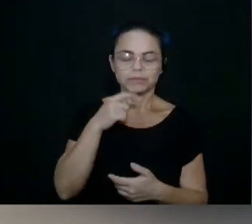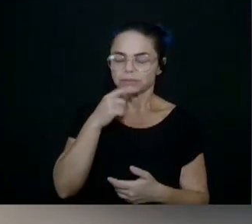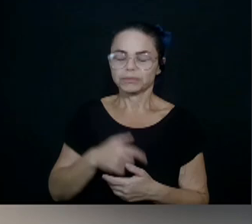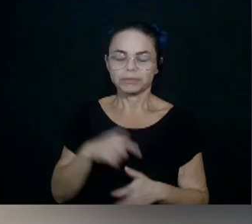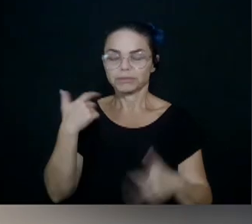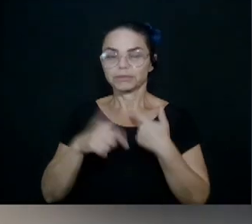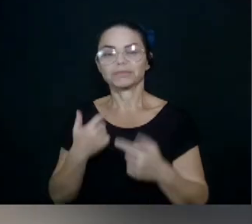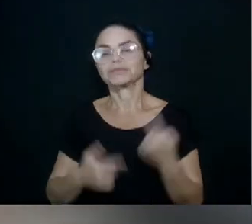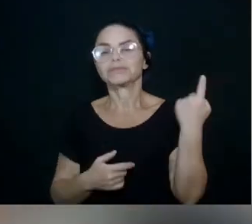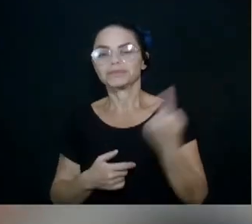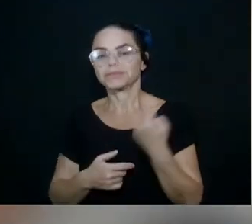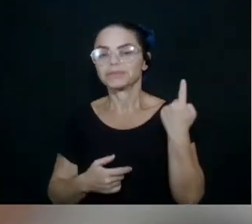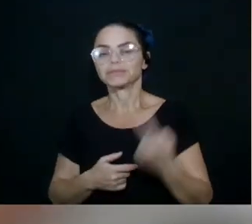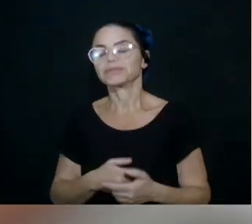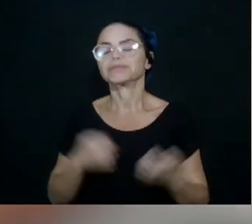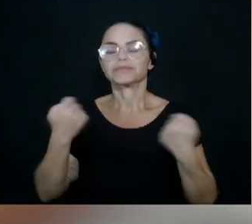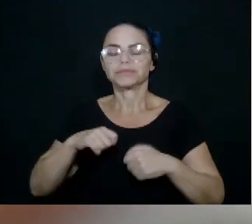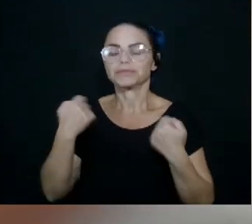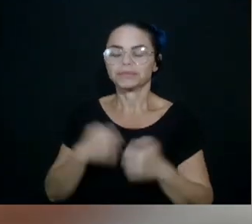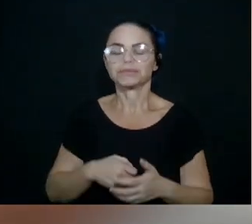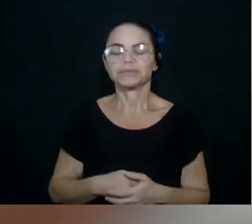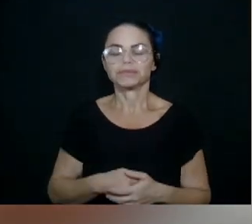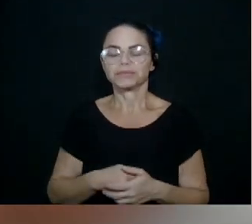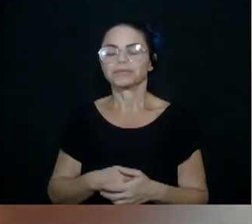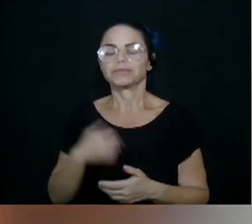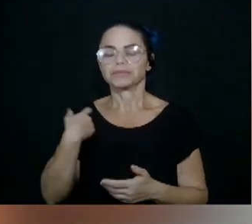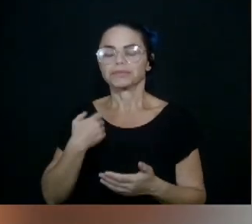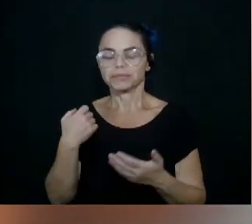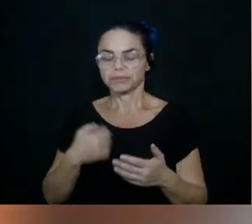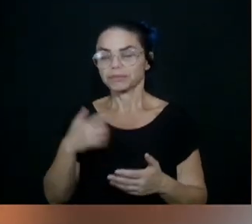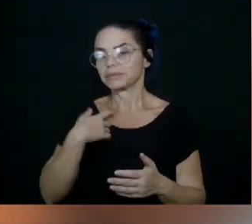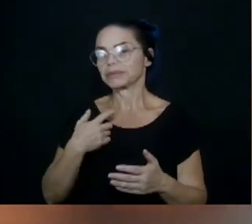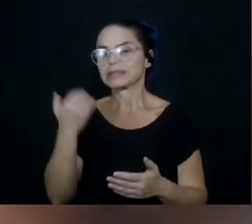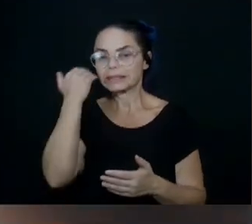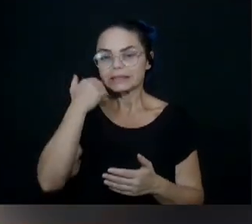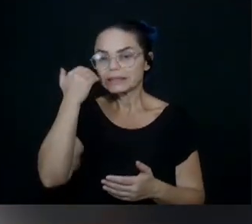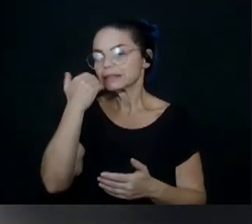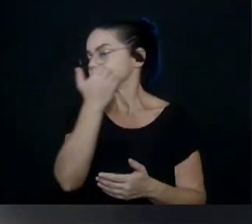gente necessita de ter esses colaboradores. Hoje a barbearia não consegue funcionar